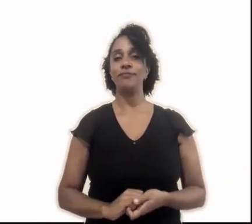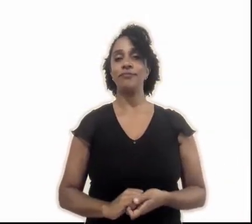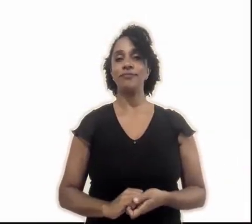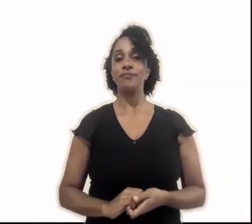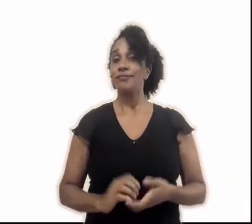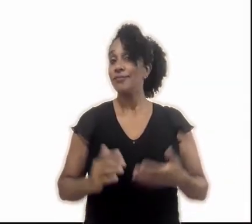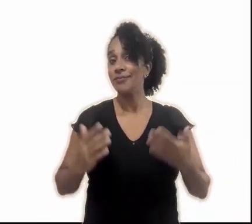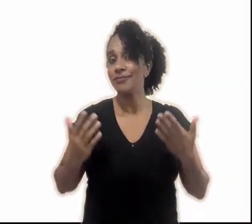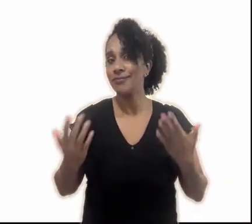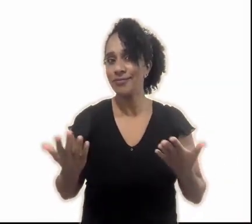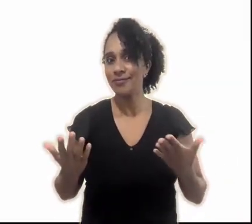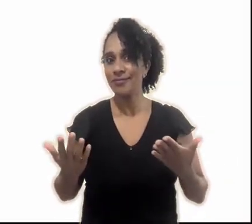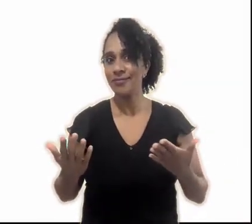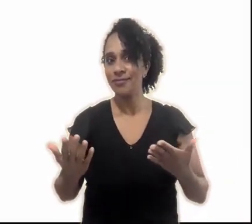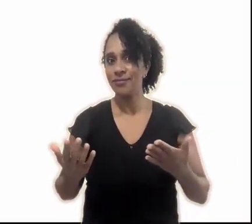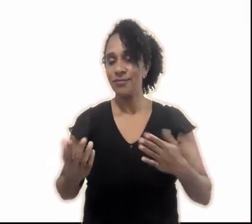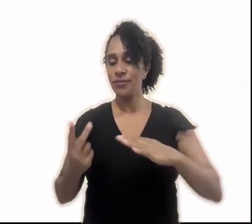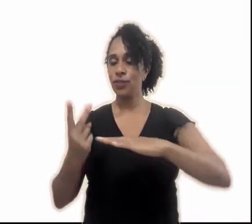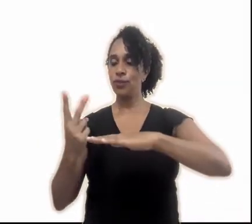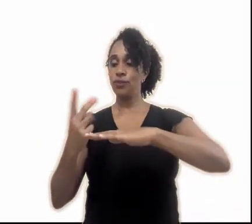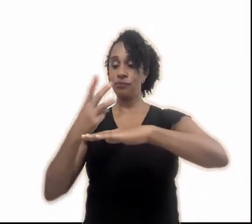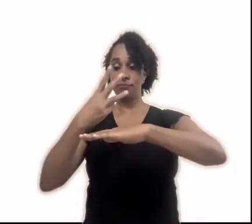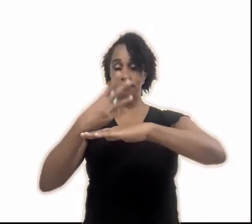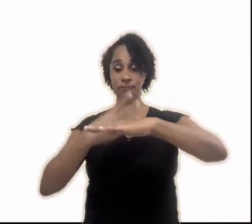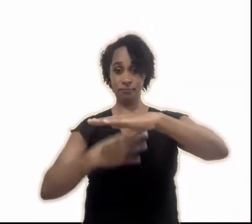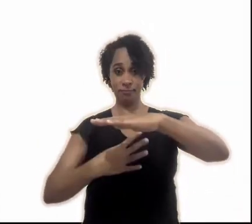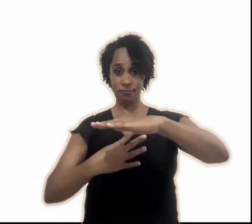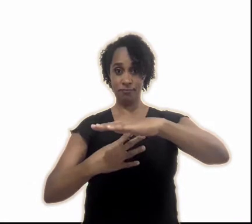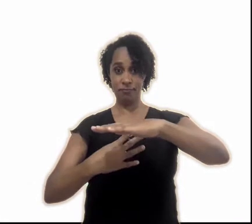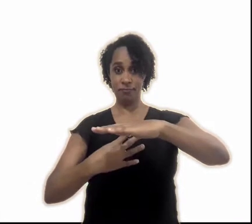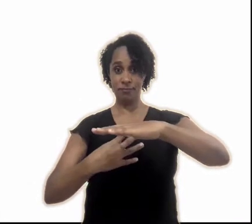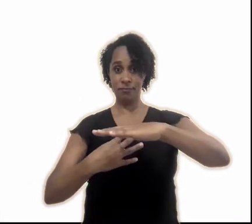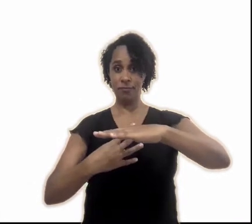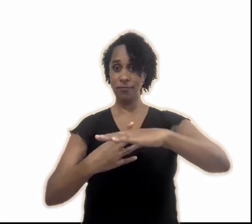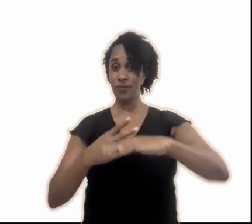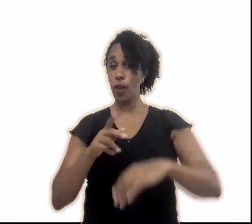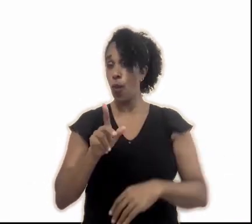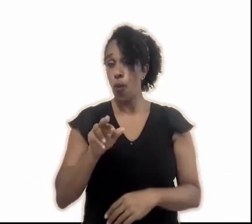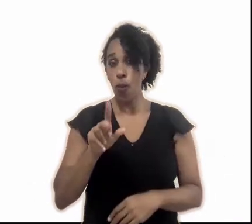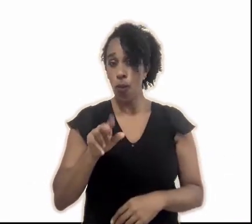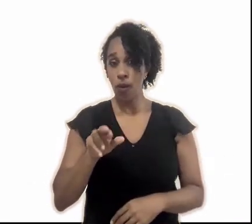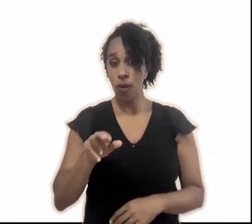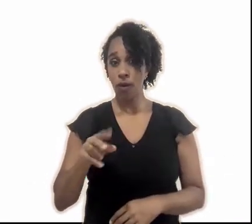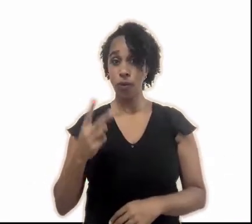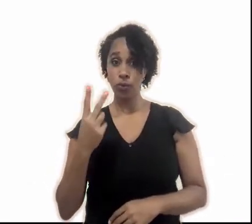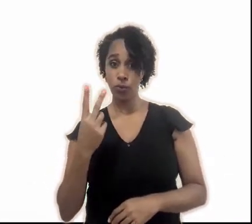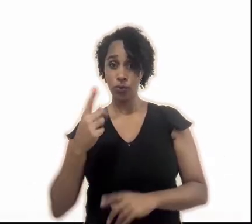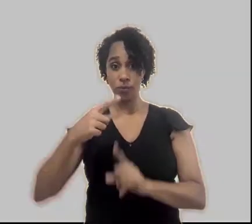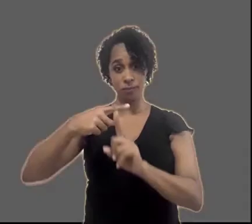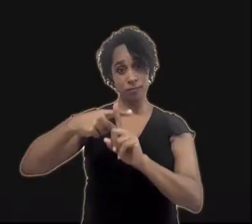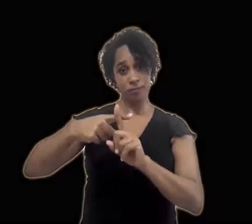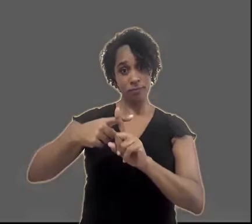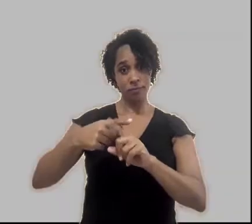Equivale a dizer que 2 inteiros e 3 quartos é igual à soma de 2 mais 3 quartos.